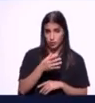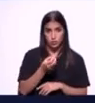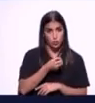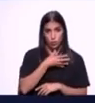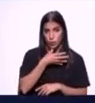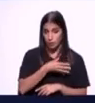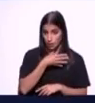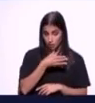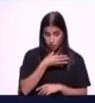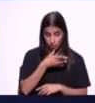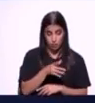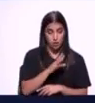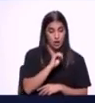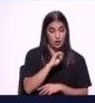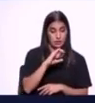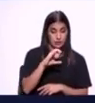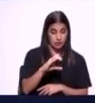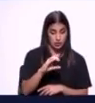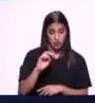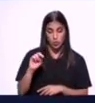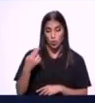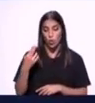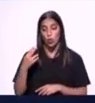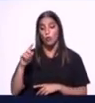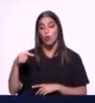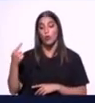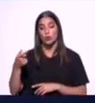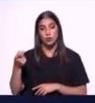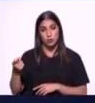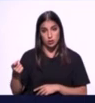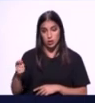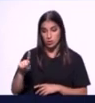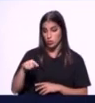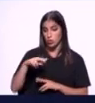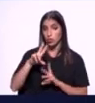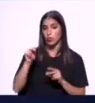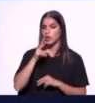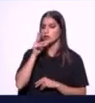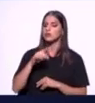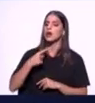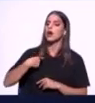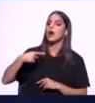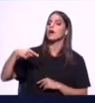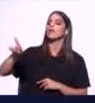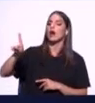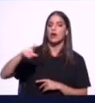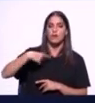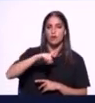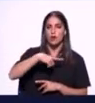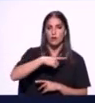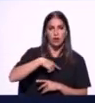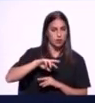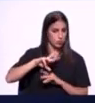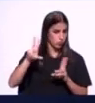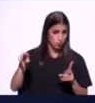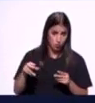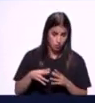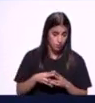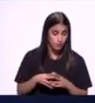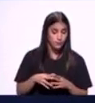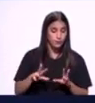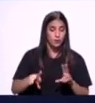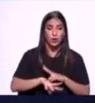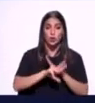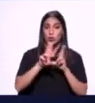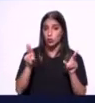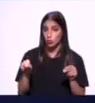qualquer outra estação, nunca discutiu a seleção de comentadores, nunca instrumentalizou comentadores, nunca